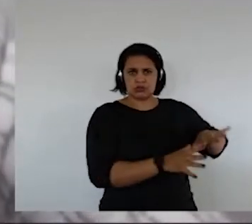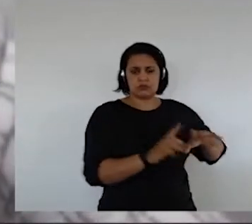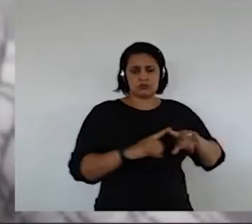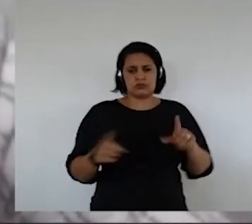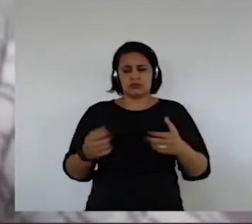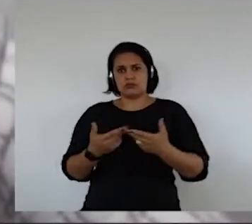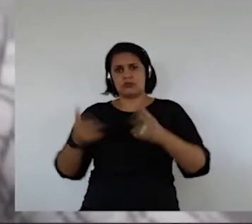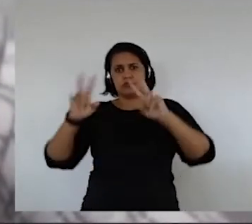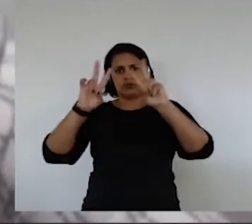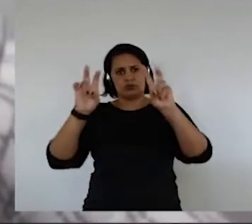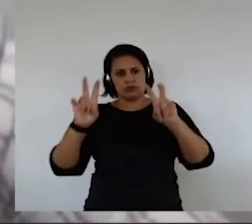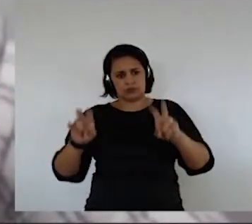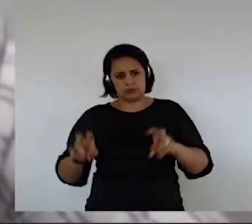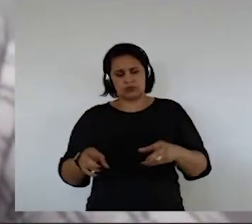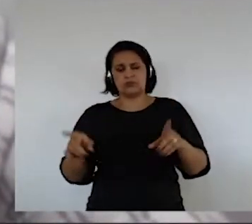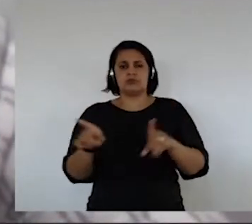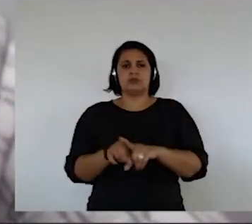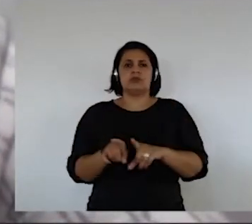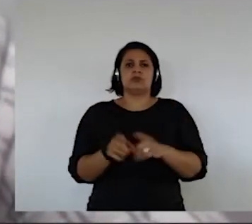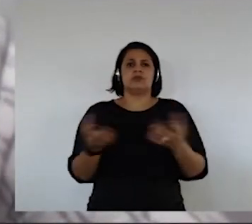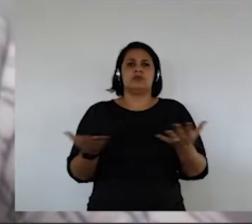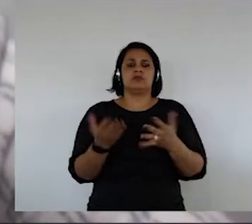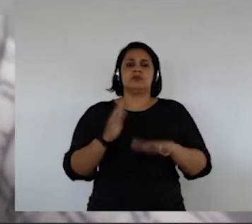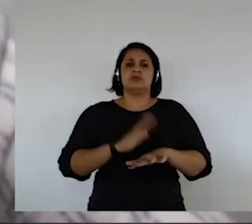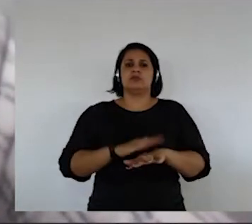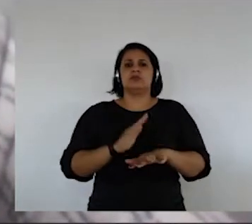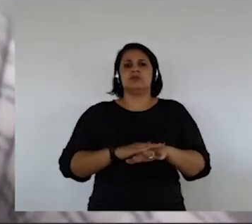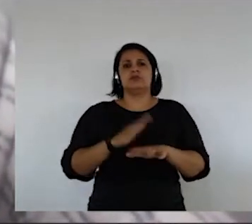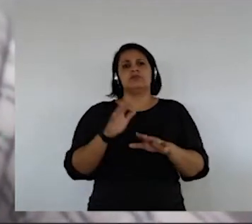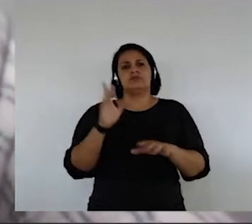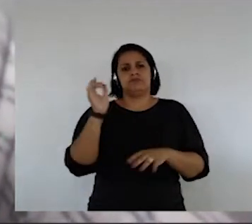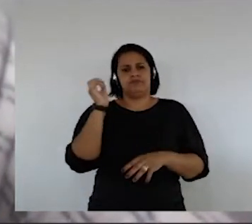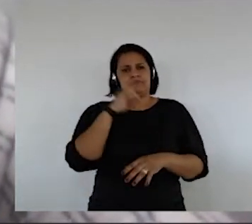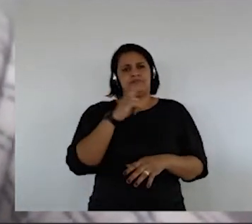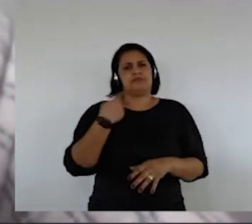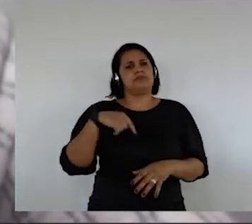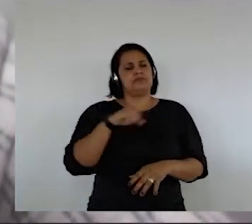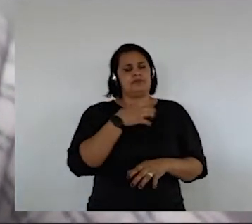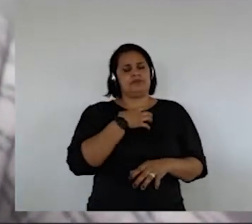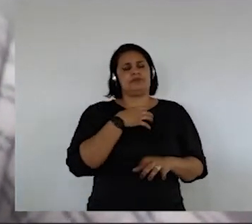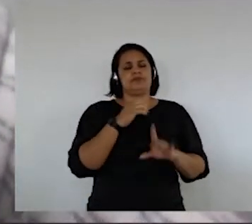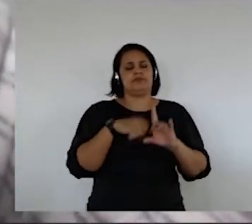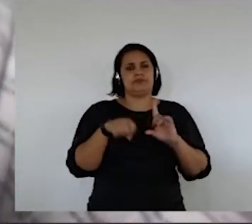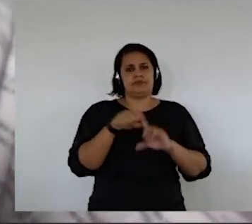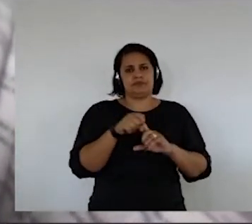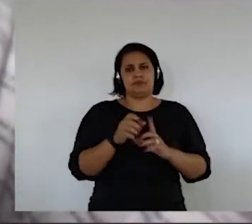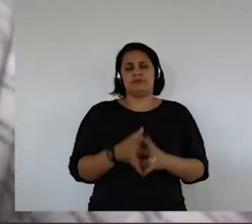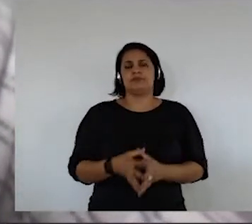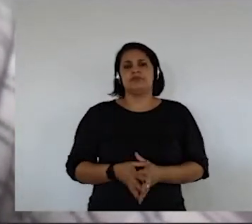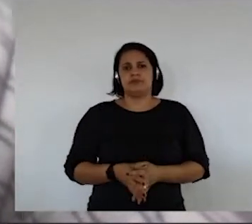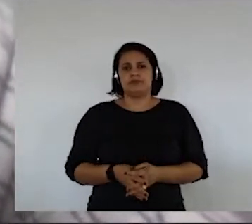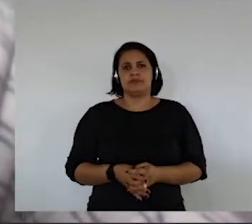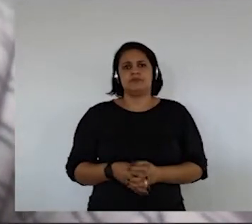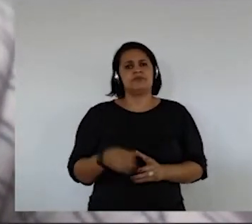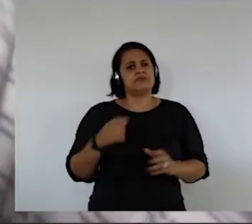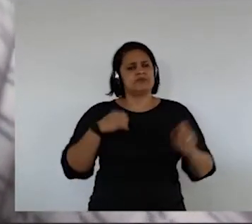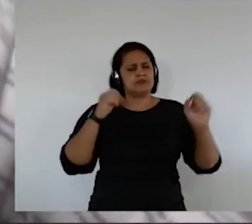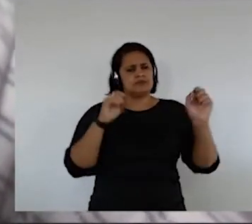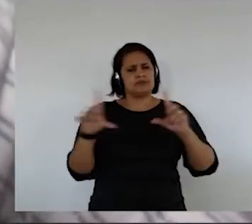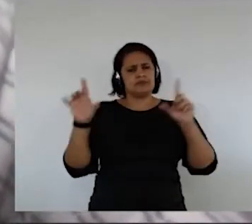sociais desse momento tão delicado que nós estamos passando enquanto sociedade, né? Todos esses painéis nos